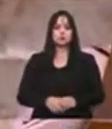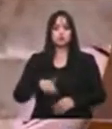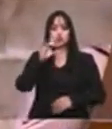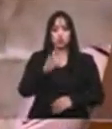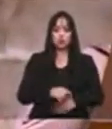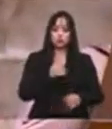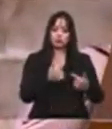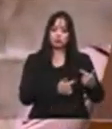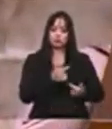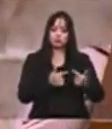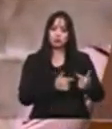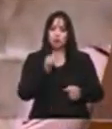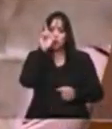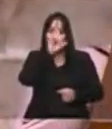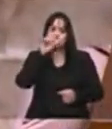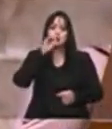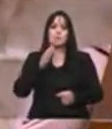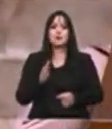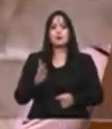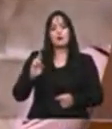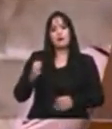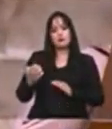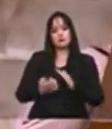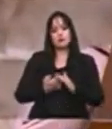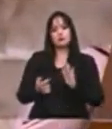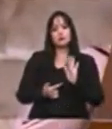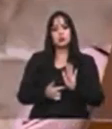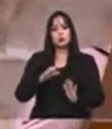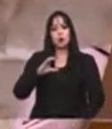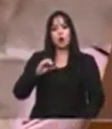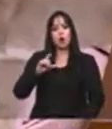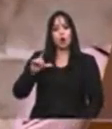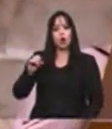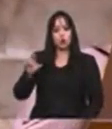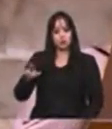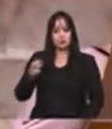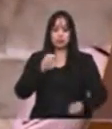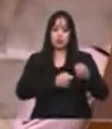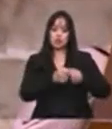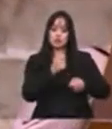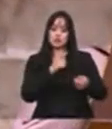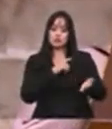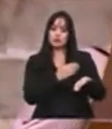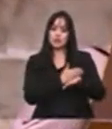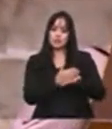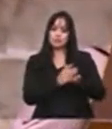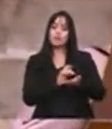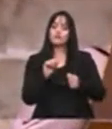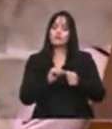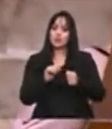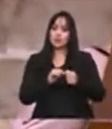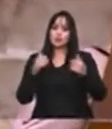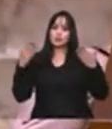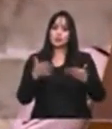diretor de operações e logísticas da BR Distribuidora, indicado por Collor. As negociações, desde o início, foram realizadas